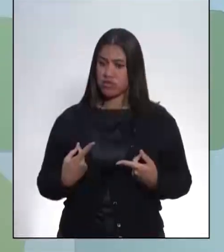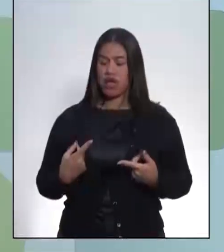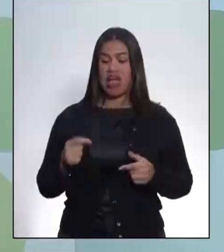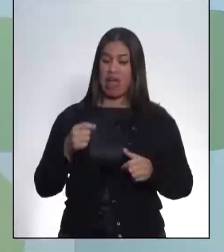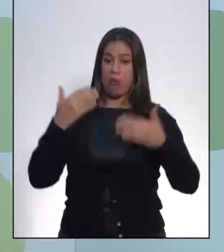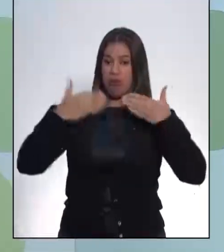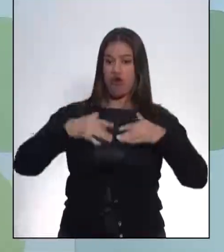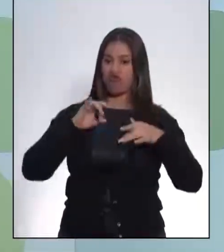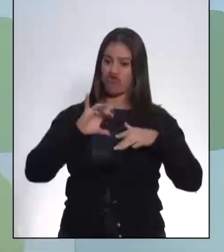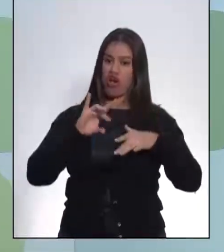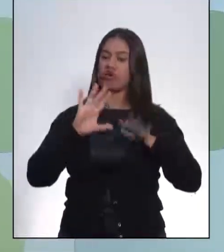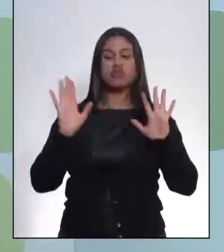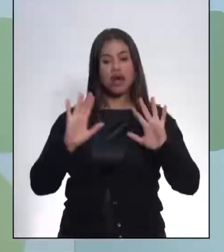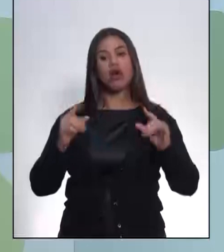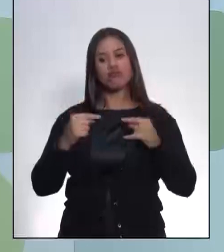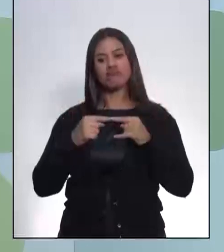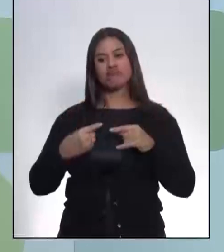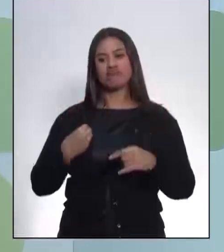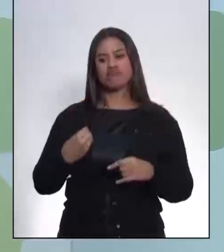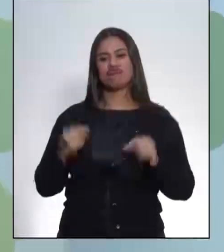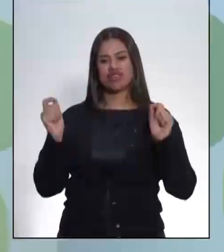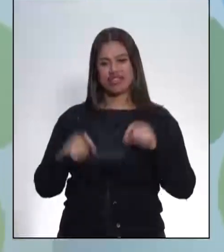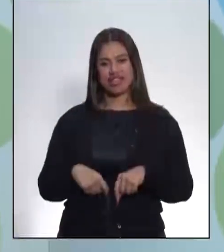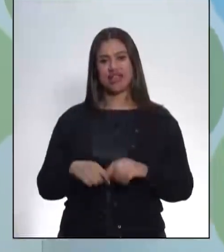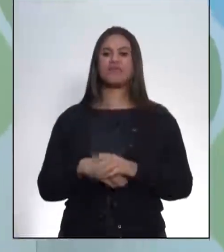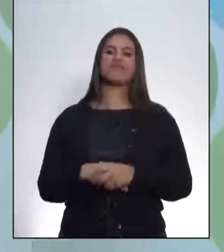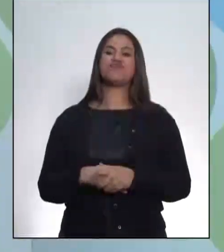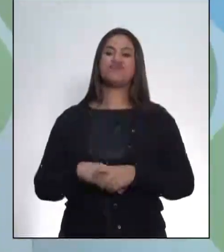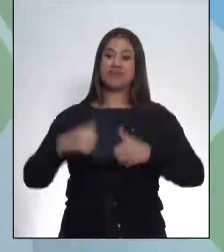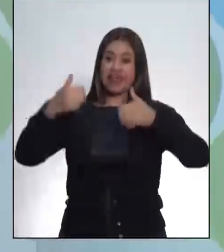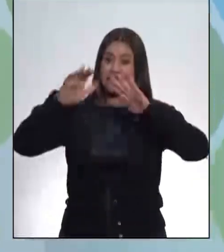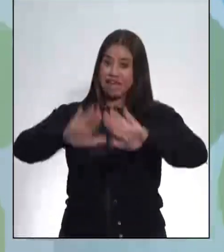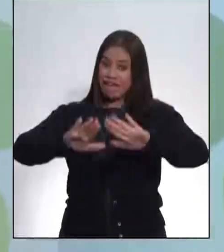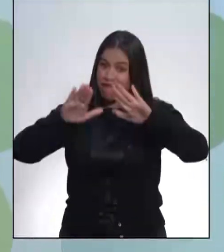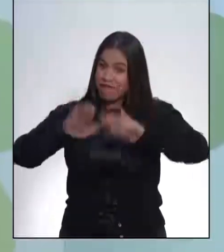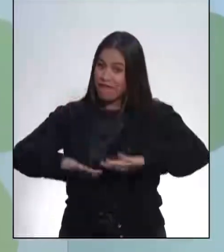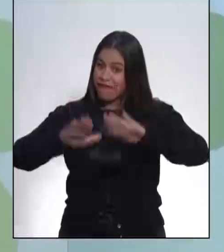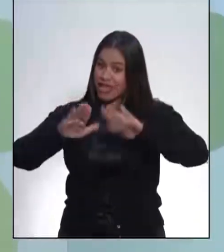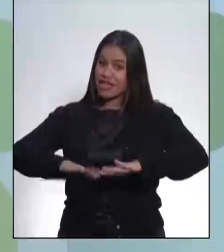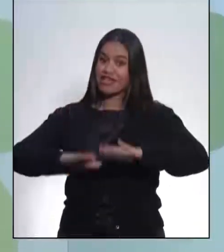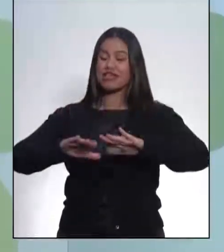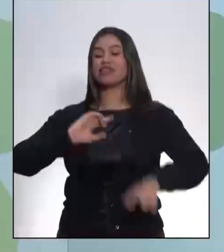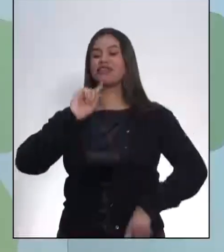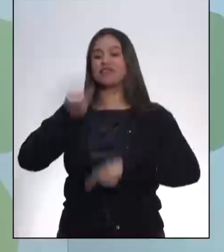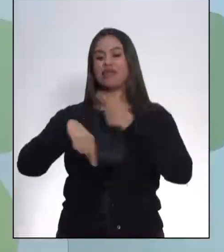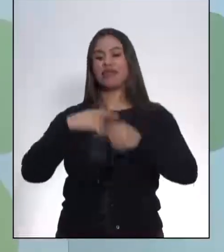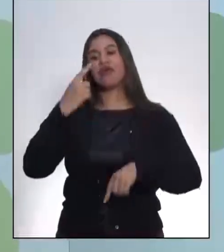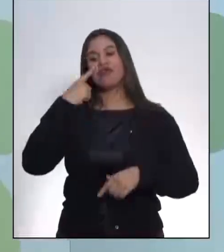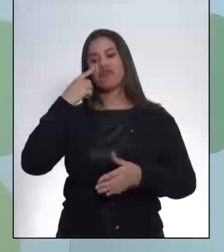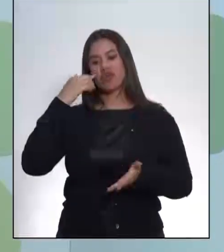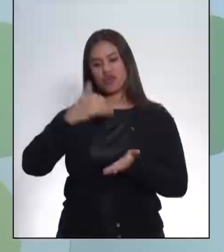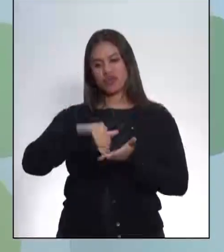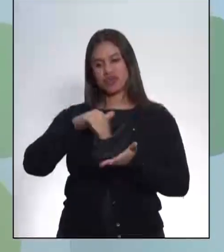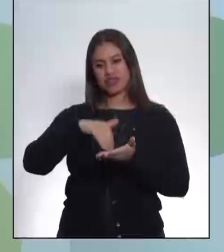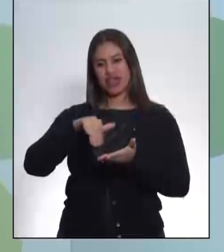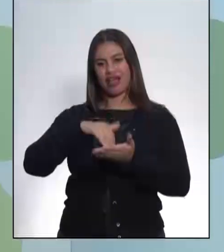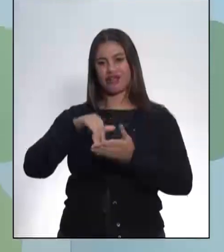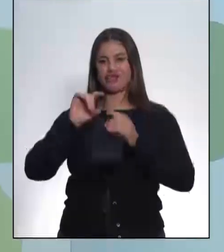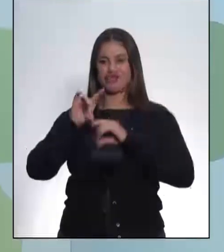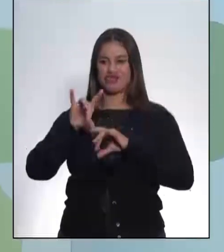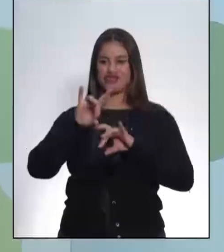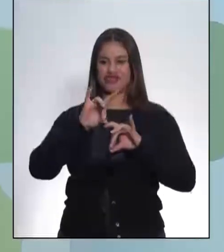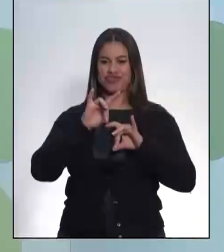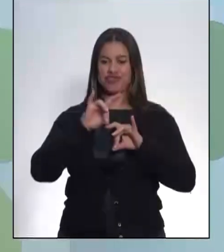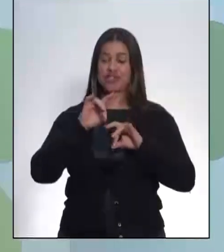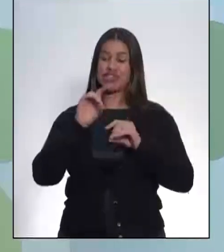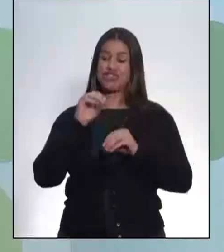Tá certo? Então presta bem atenção, não sai daí e em seguida fique para ouvir nosso secretário de Educação, que vai te dar dicas fundamentais para